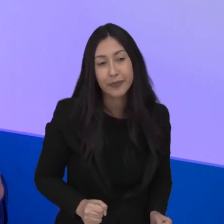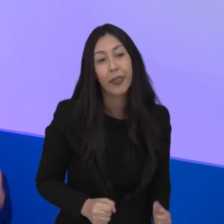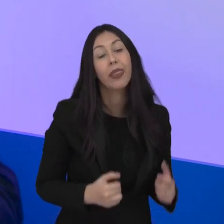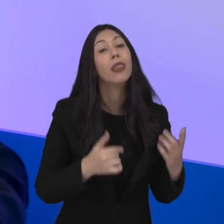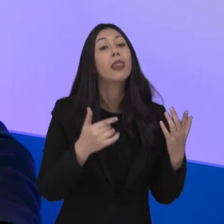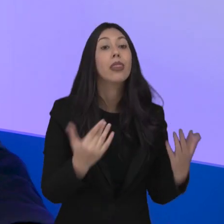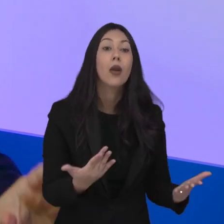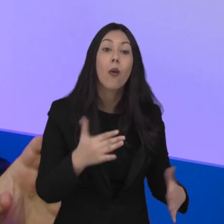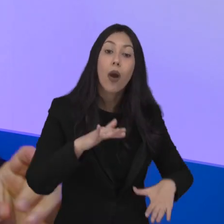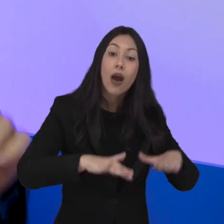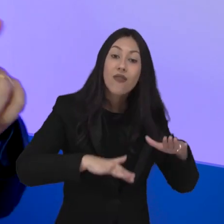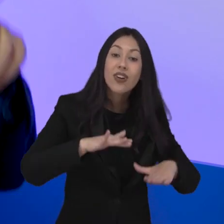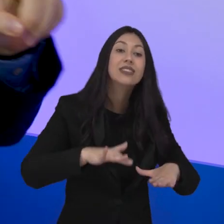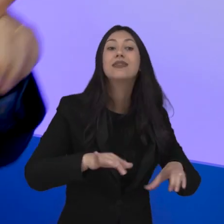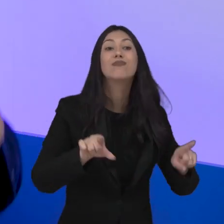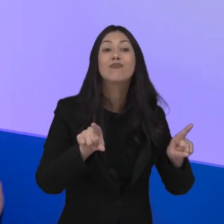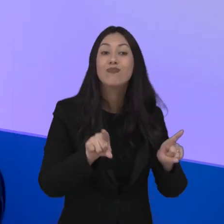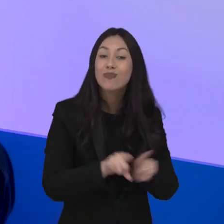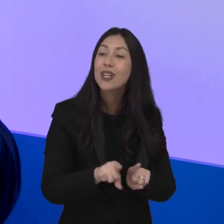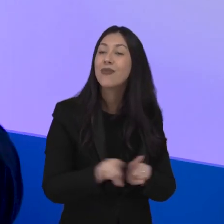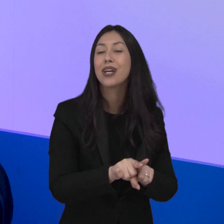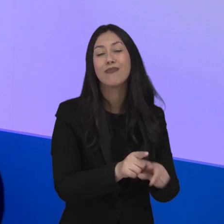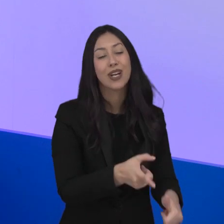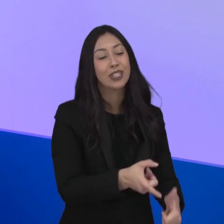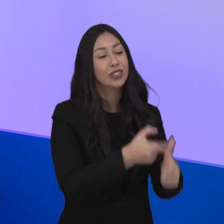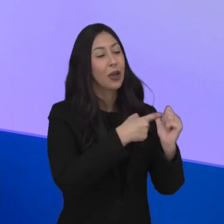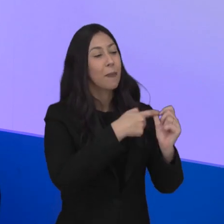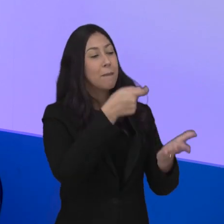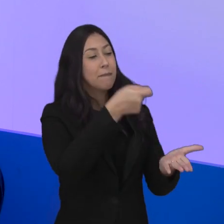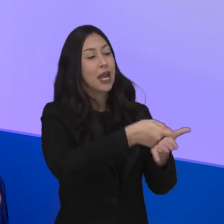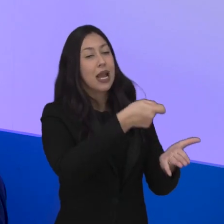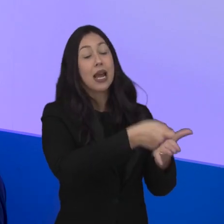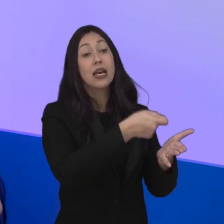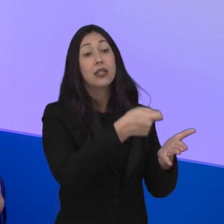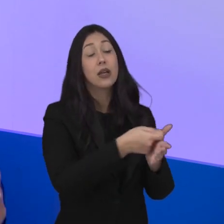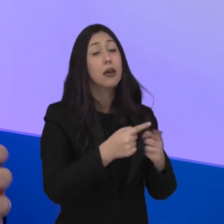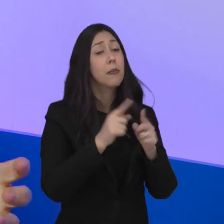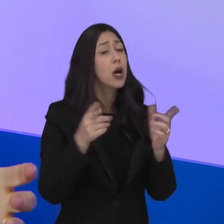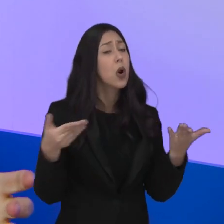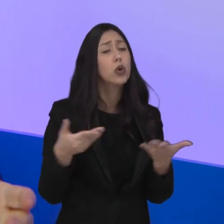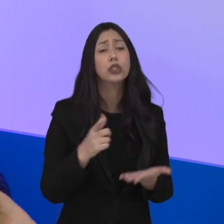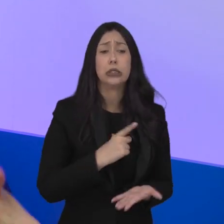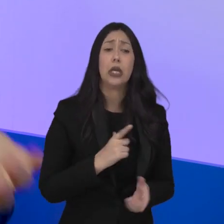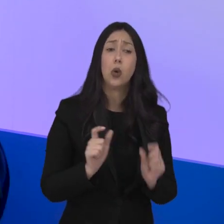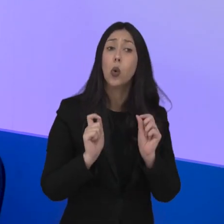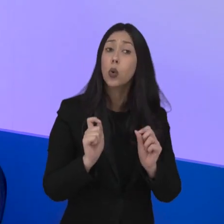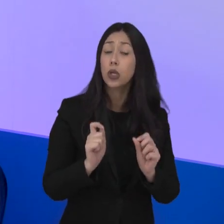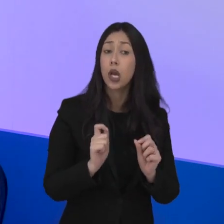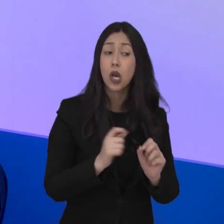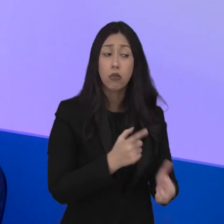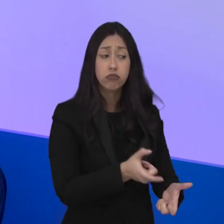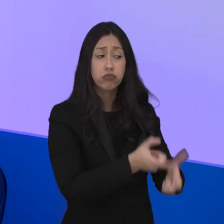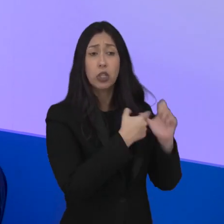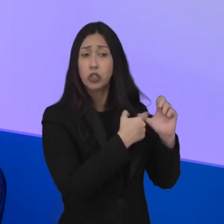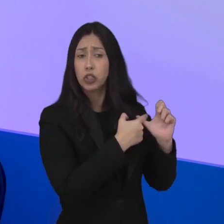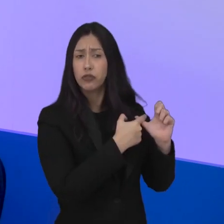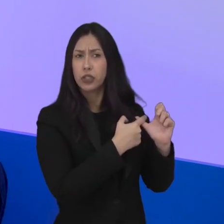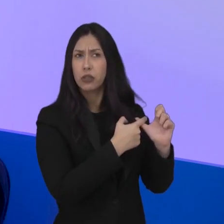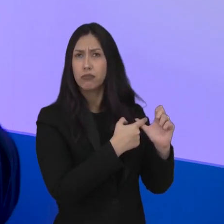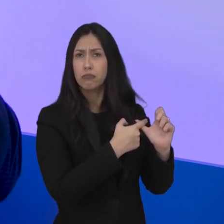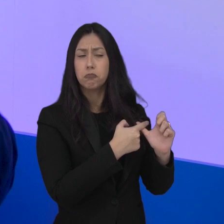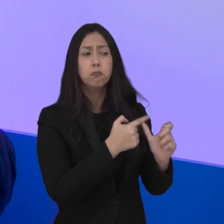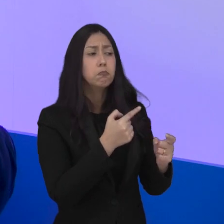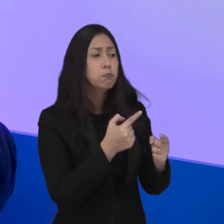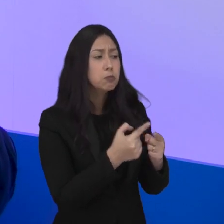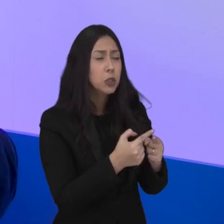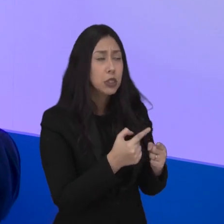Então essa, de certa maneira, acaba se tornando também uma despesa obrigatória. E hoje, o que a gente tem? A gente tem um déficit nominal,